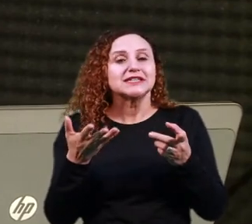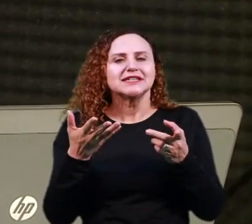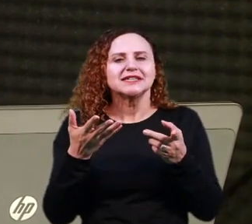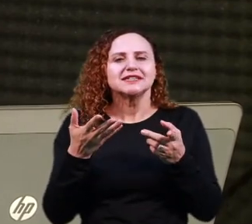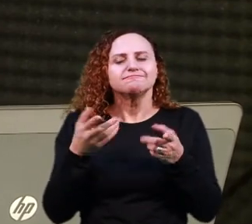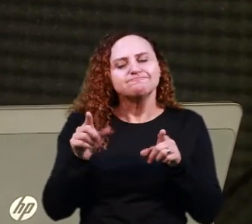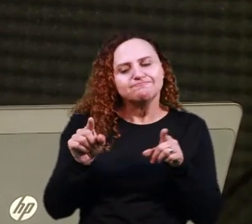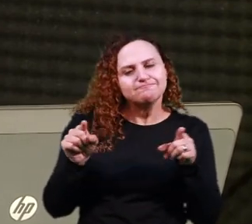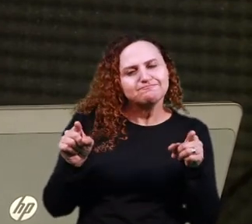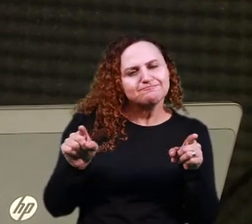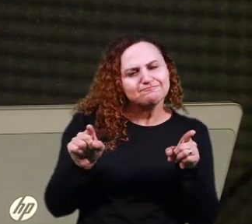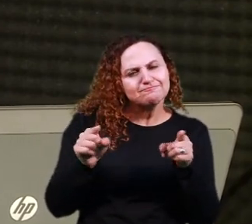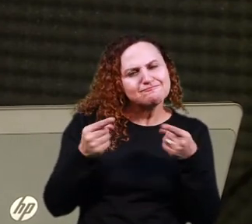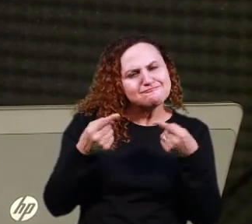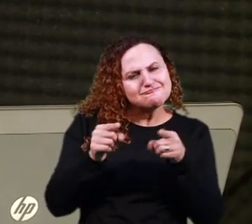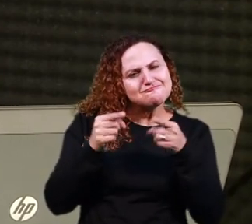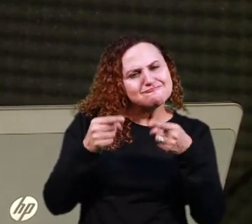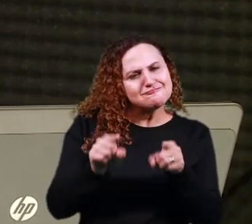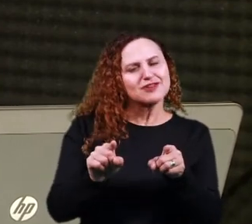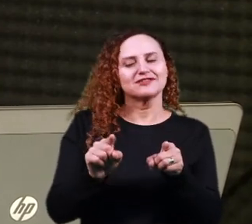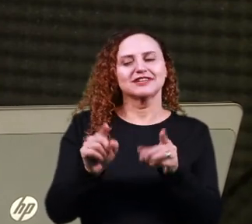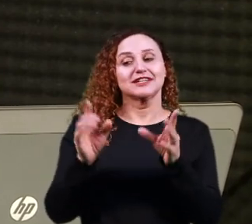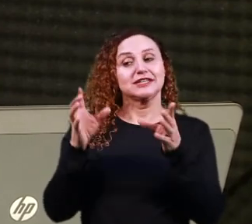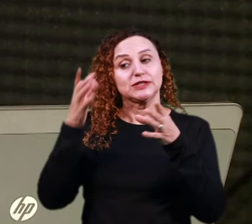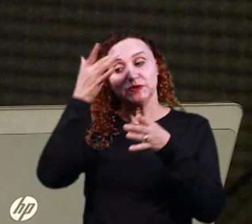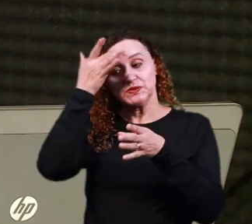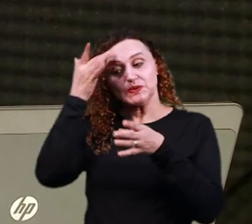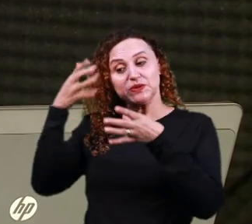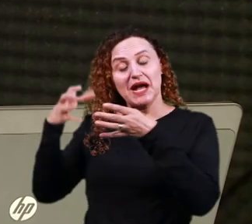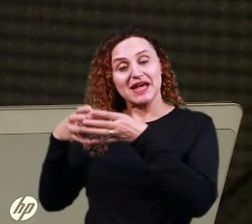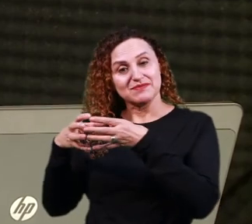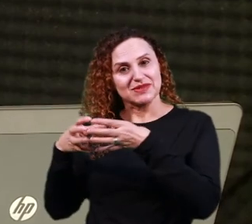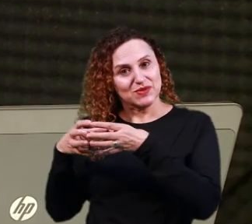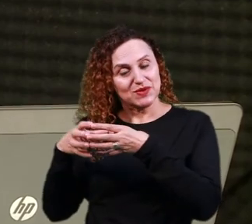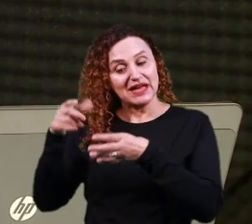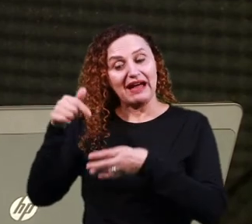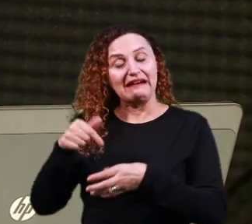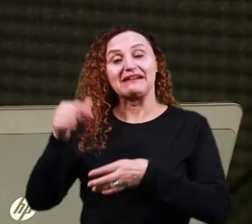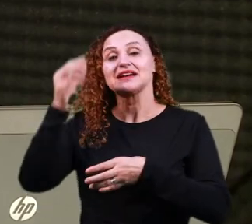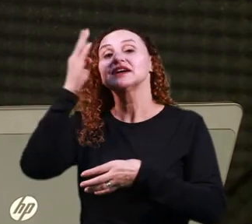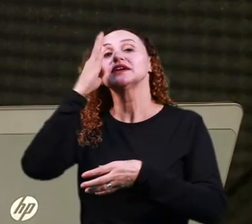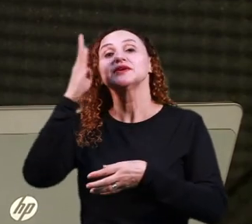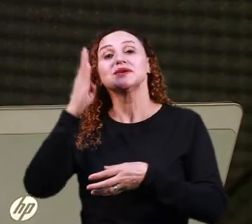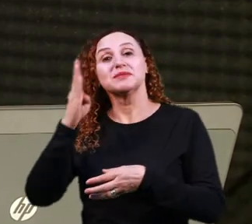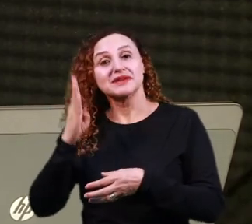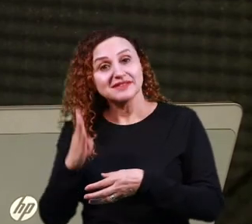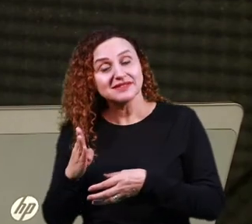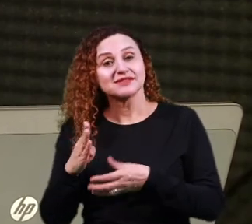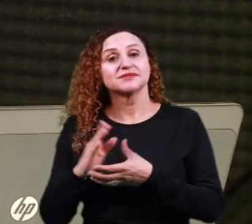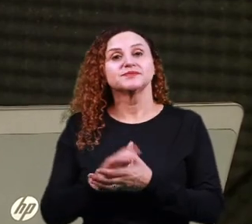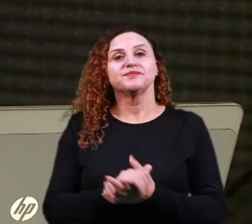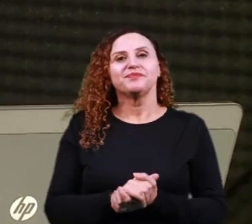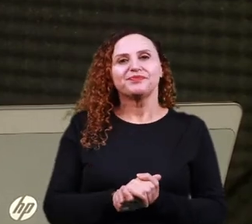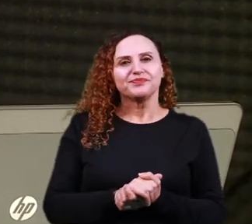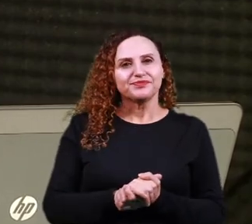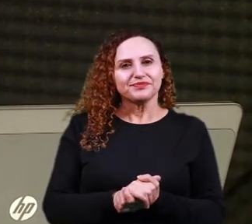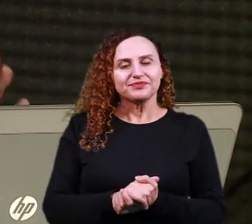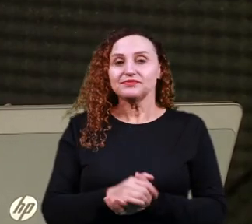provocando as pessoas aqui no Brasil ao ponto até de ter que sair